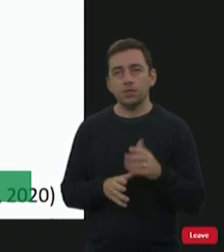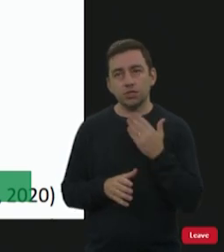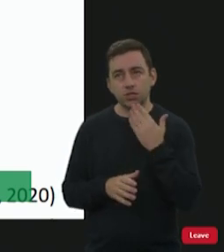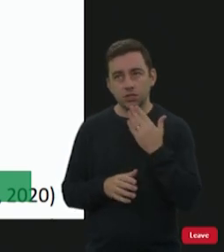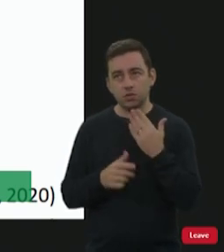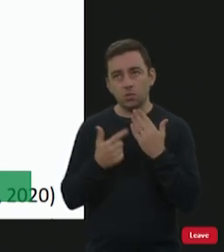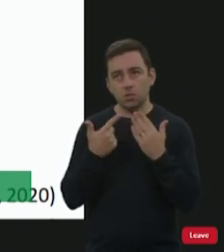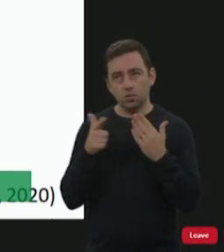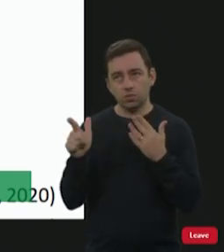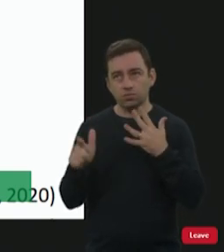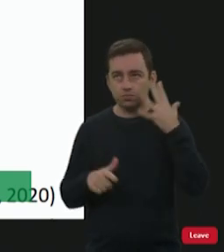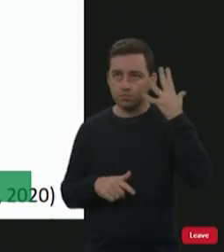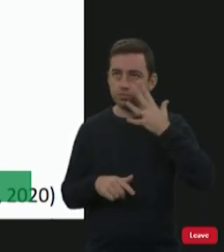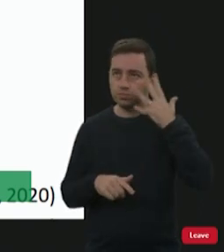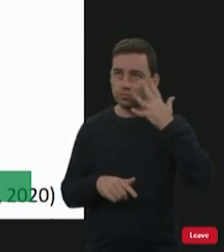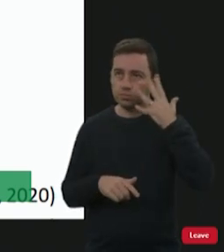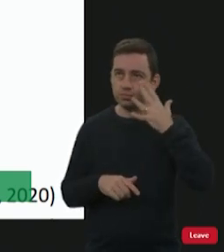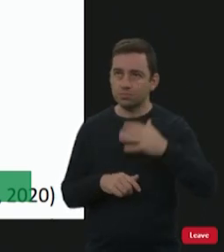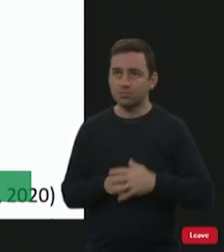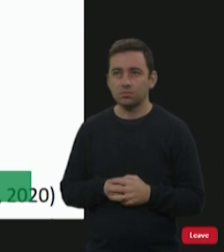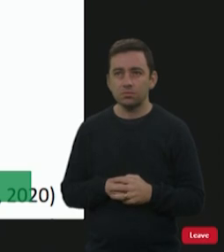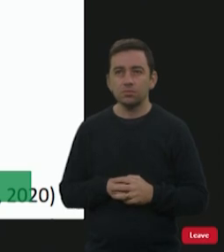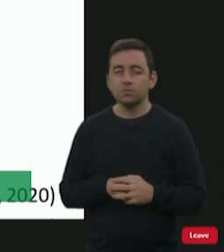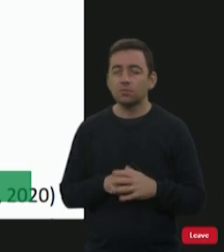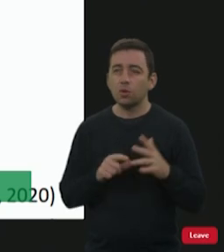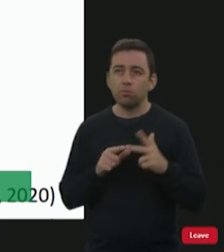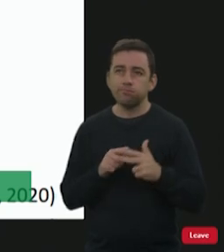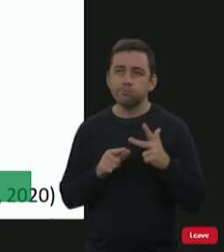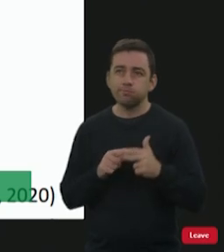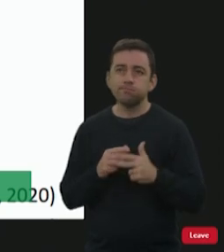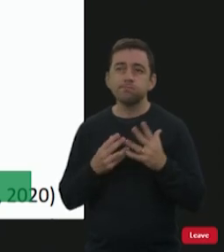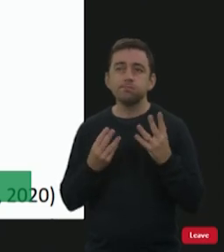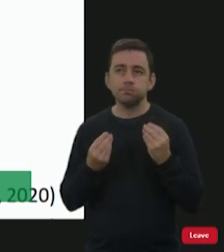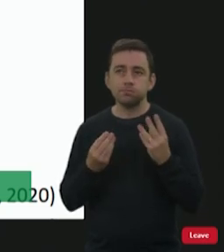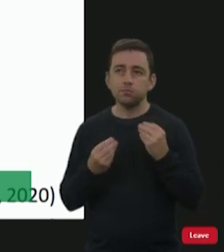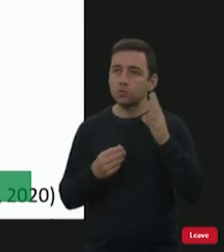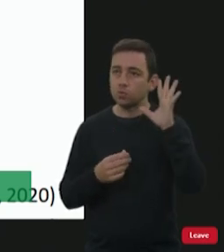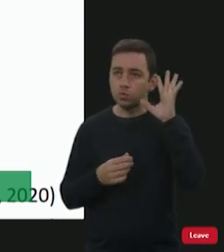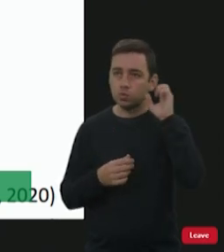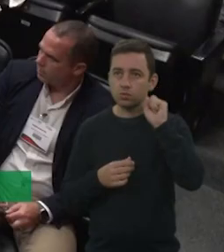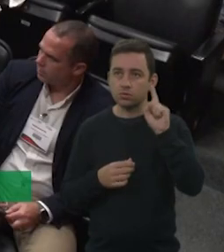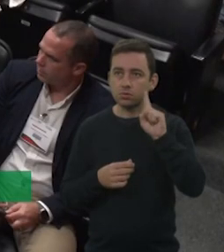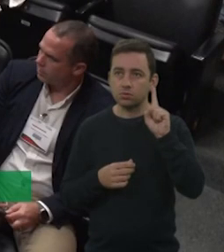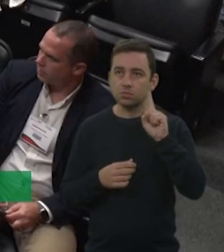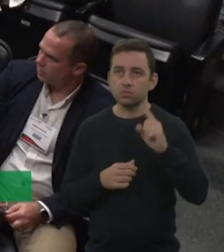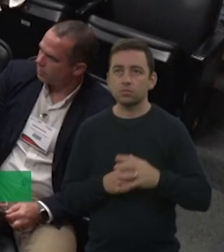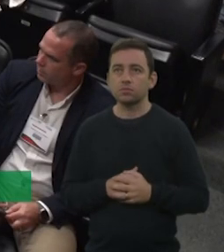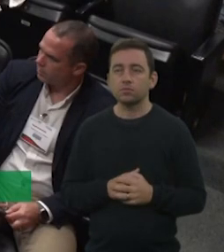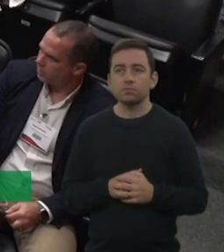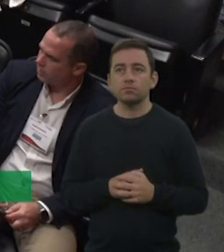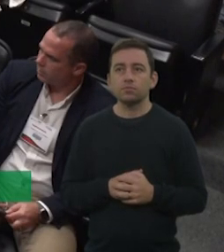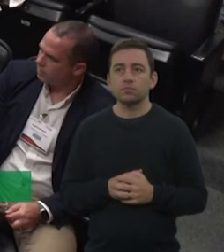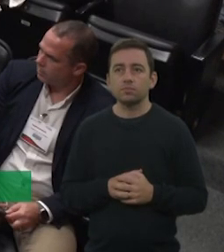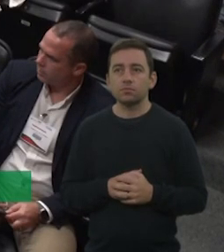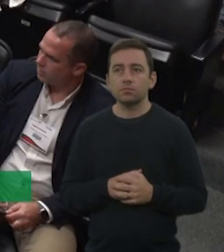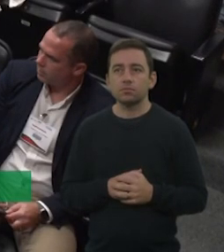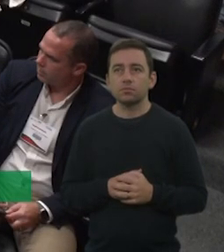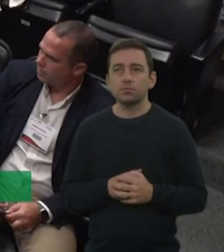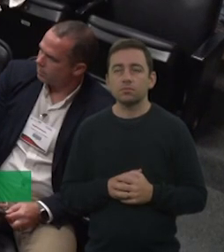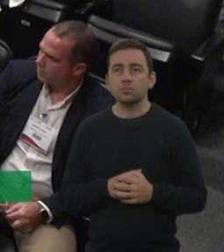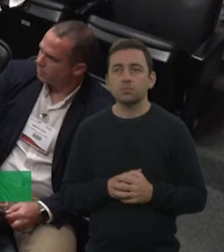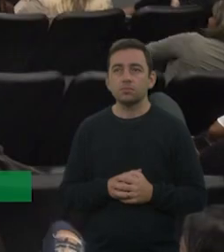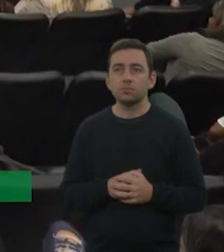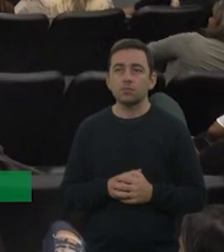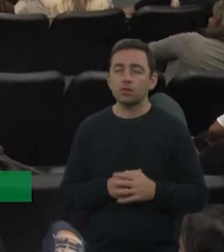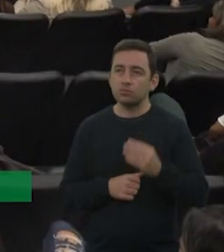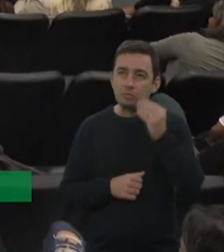palestra, porque tá cortando demais, a gente não consegue escutar duas frases completas. Me sinto muito. Eu estou tentando acompanhar